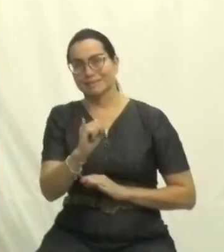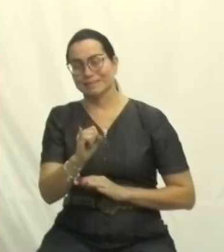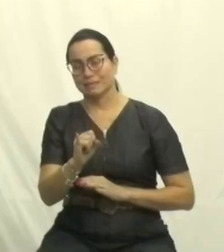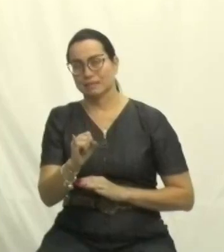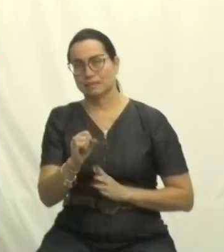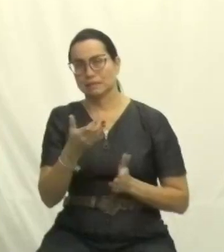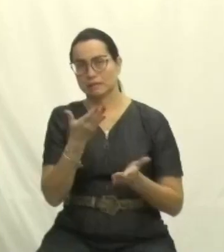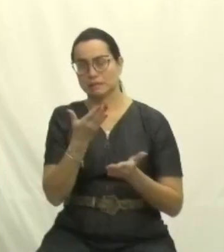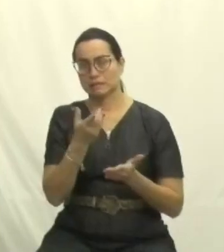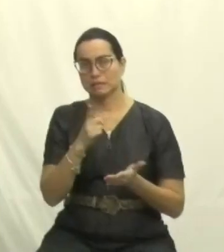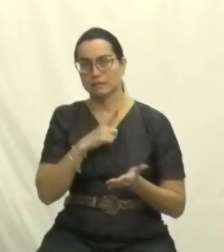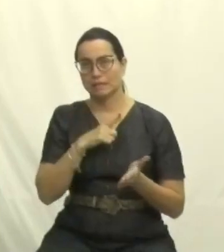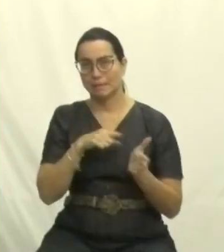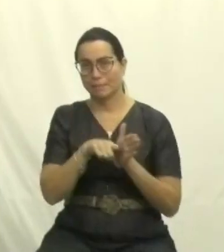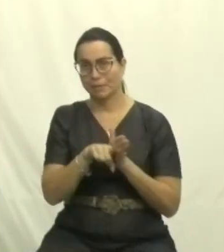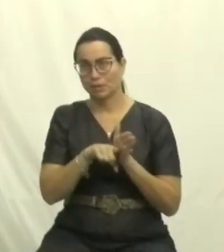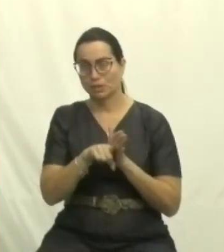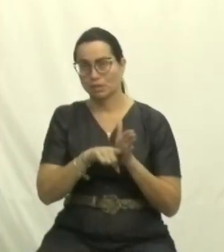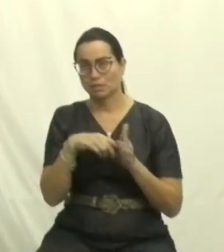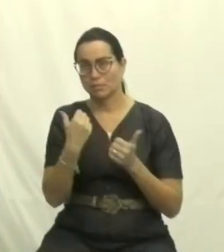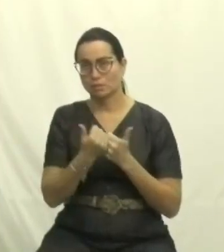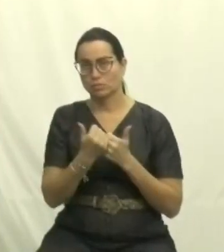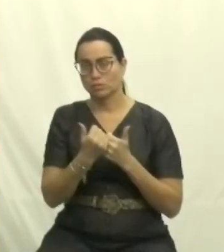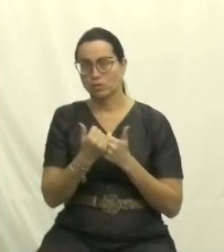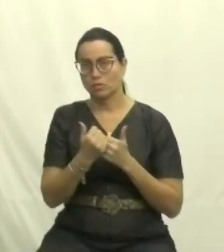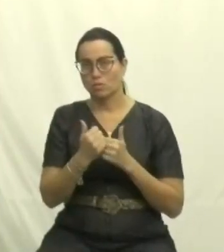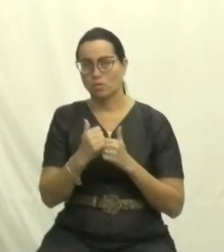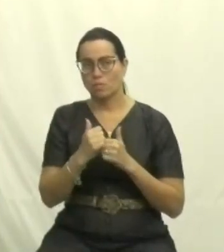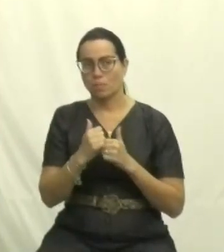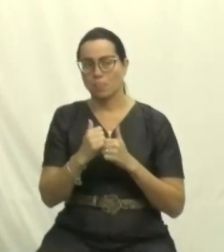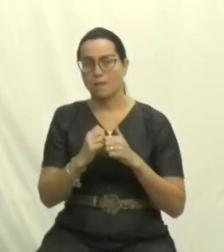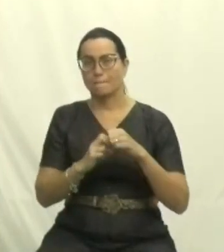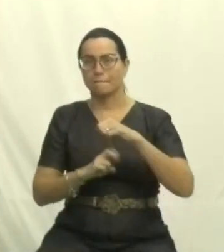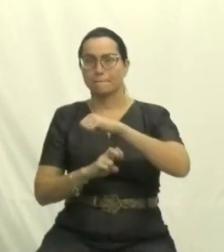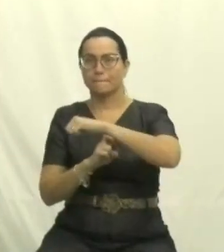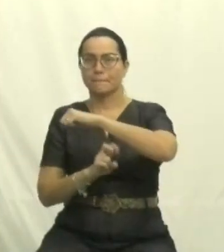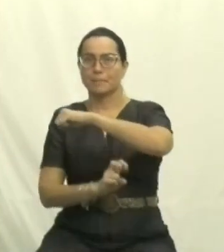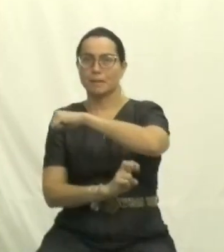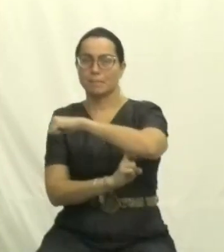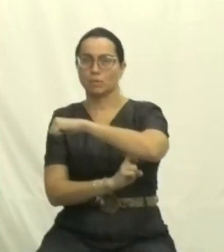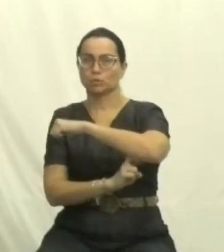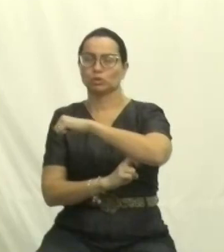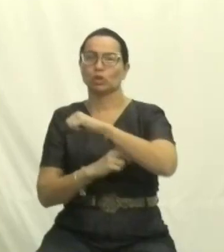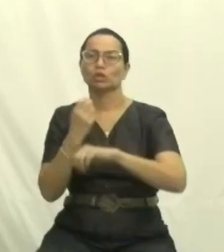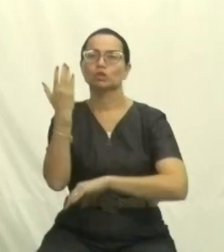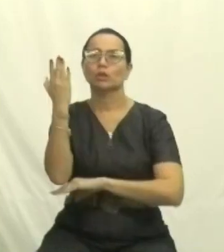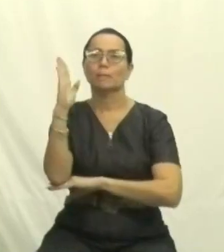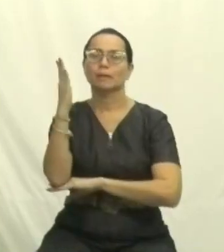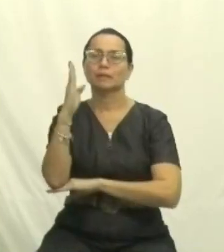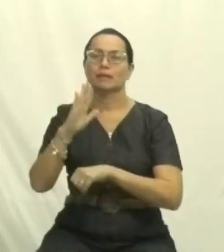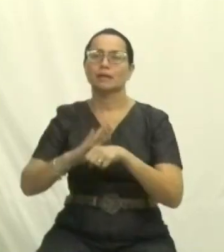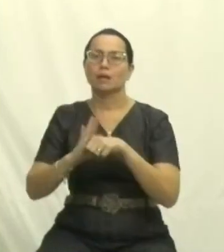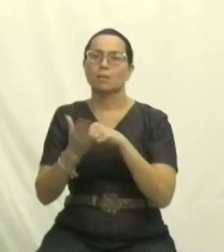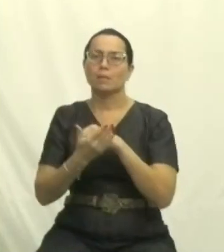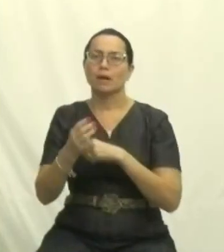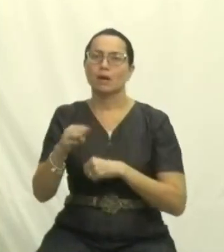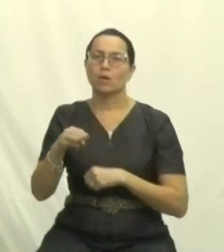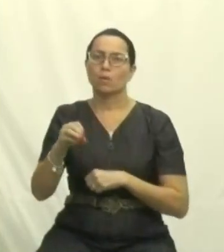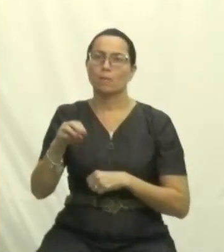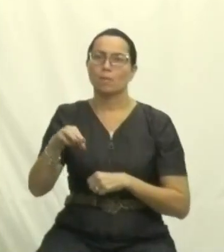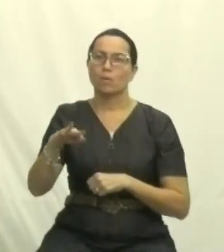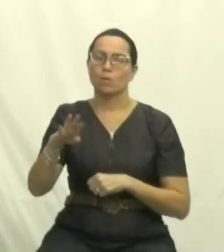estudos para a substituição da ponte de madeira localizada na rua Luiz Colombo, no bairro Monte Castelo,